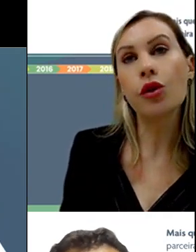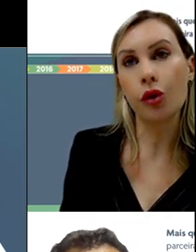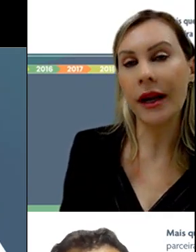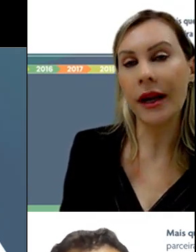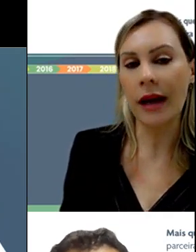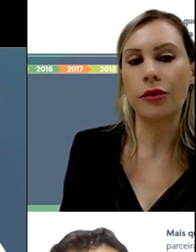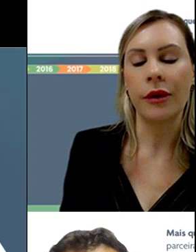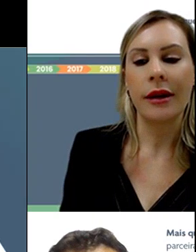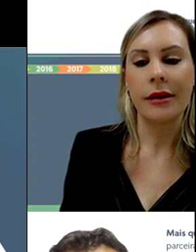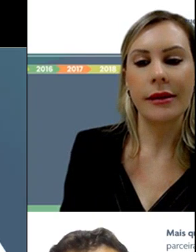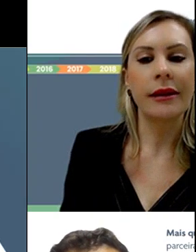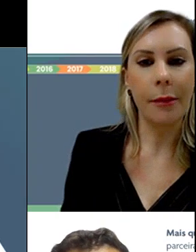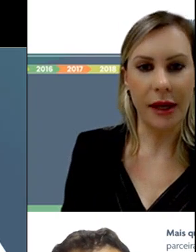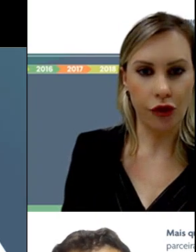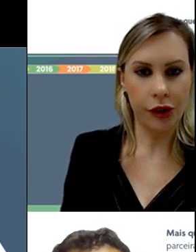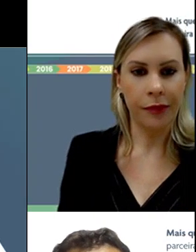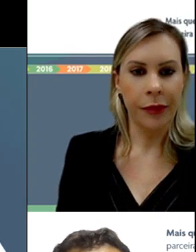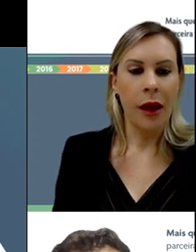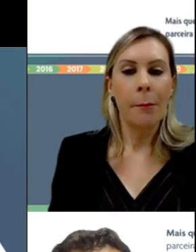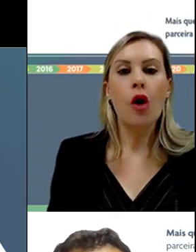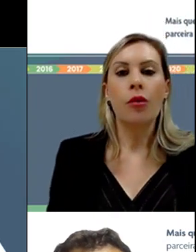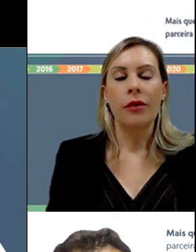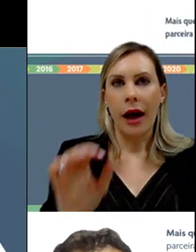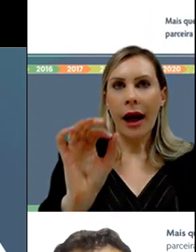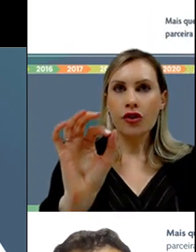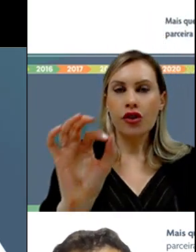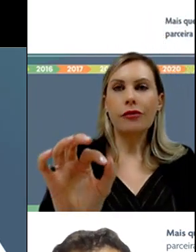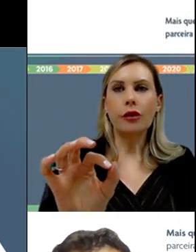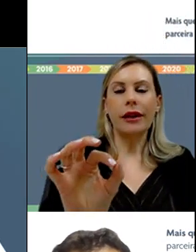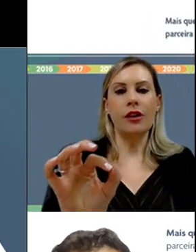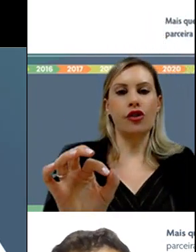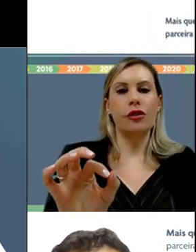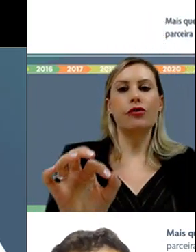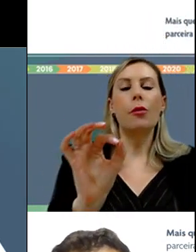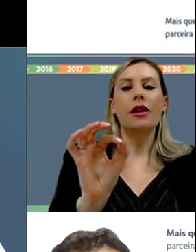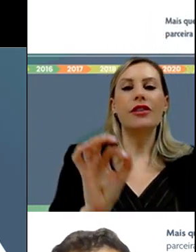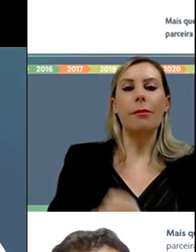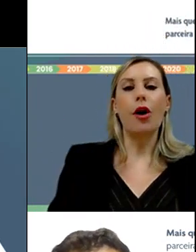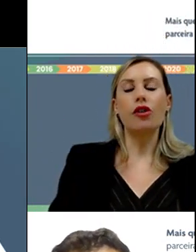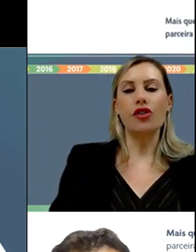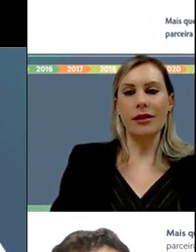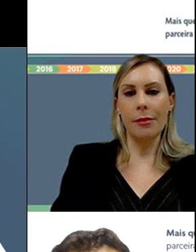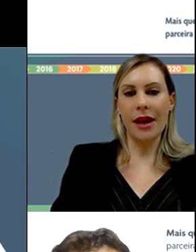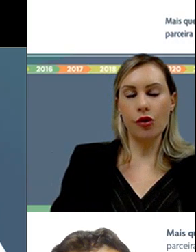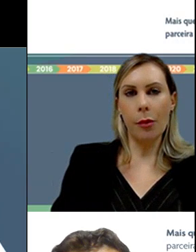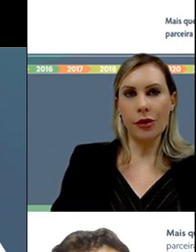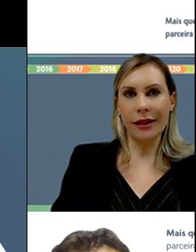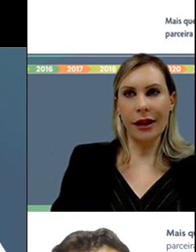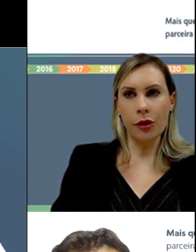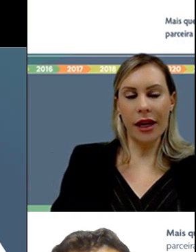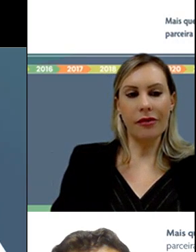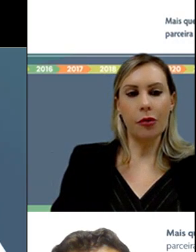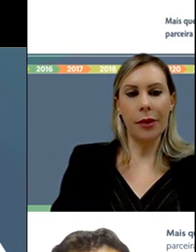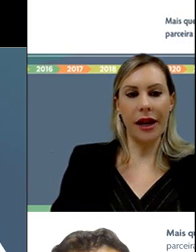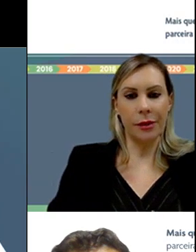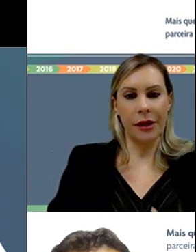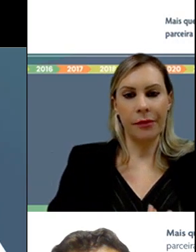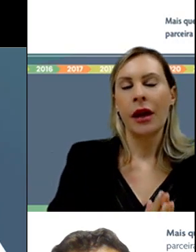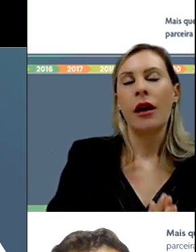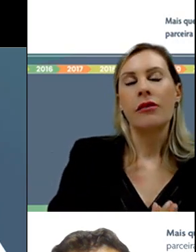um seguro no mercado, certamente. Bom, ativo alternativo, como que você pode receber a sua aposentadoria